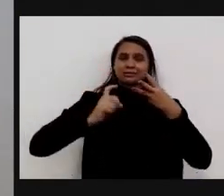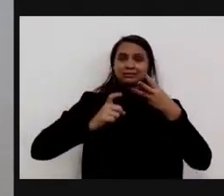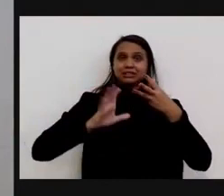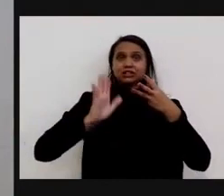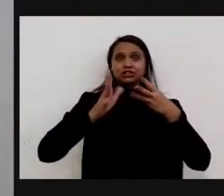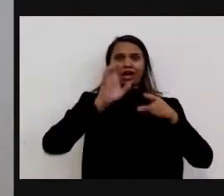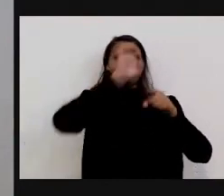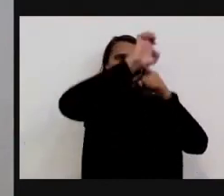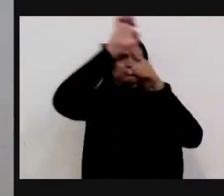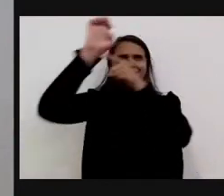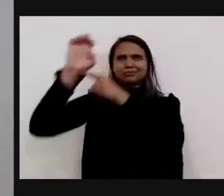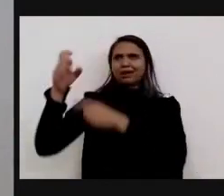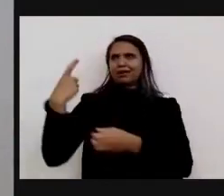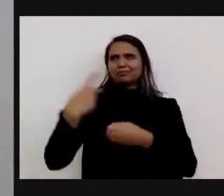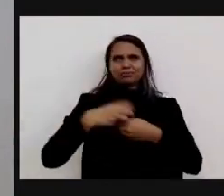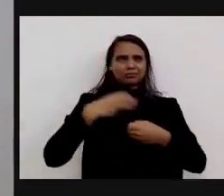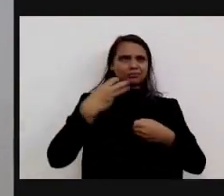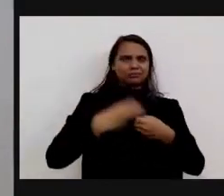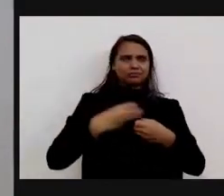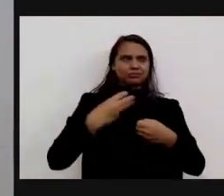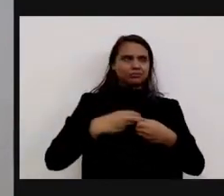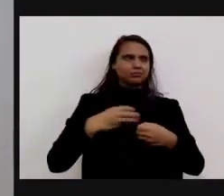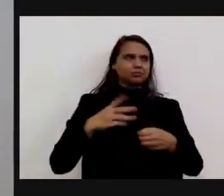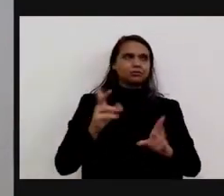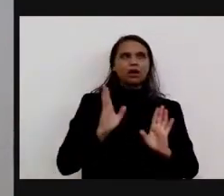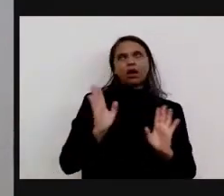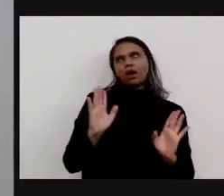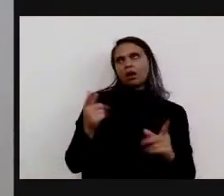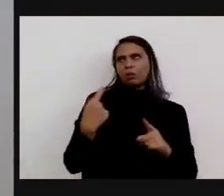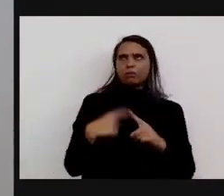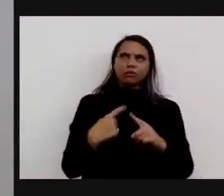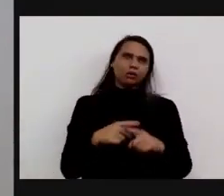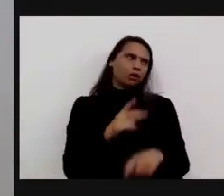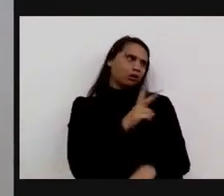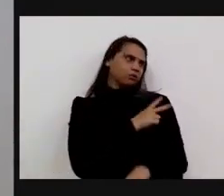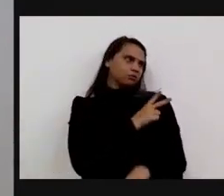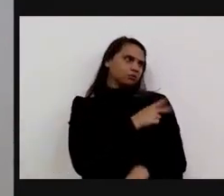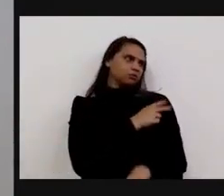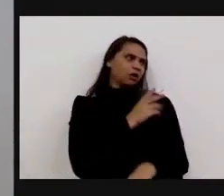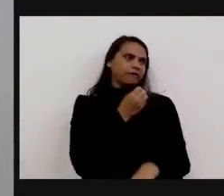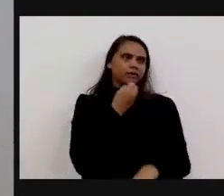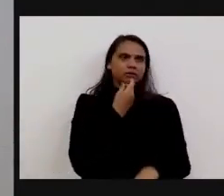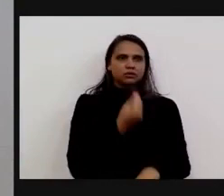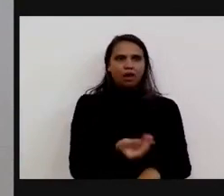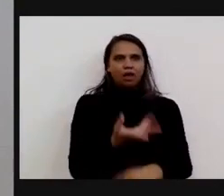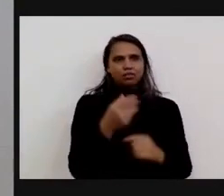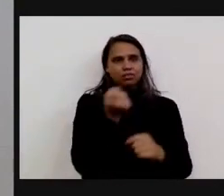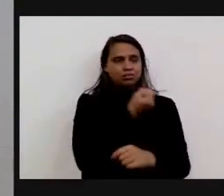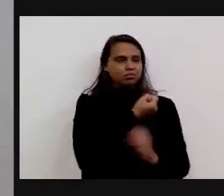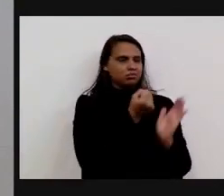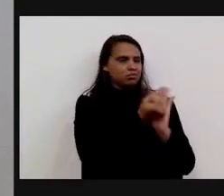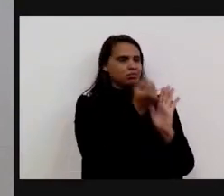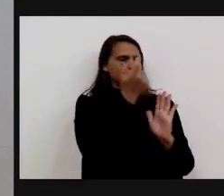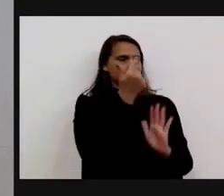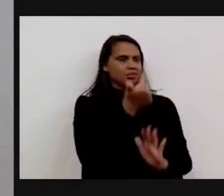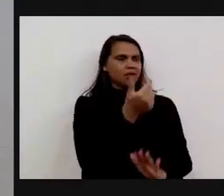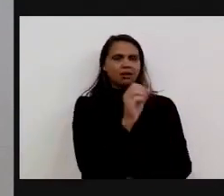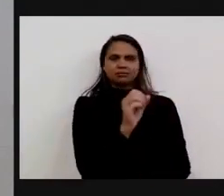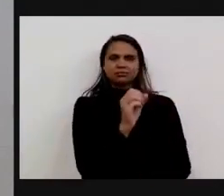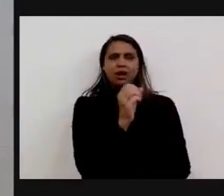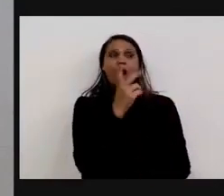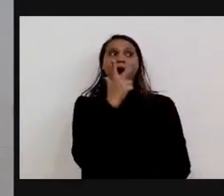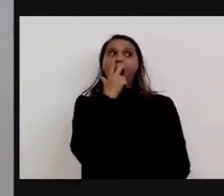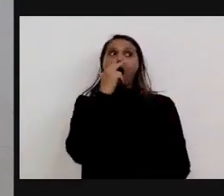Estadual todo lugar as pessoas falam mesmo lugar mas aqui pessoal é corporativista os chefes dão 10 para todo mundo de todo lugar isso acontece talvez